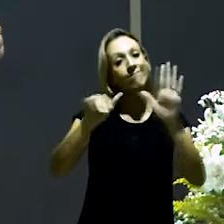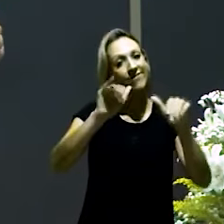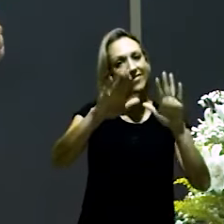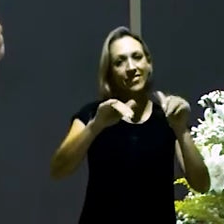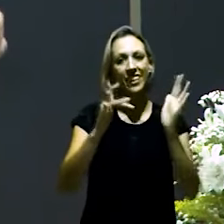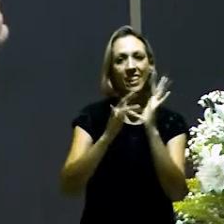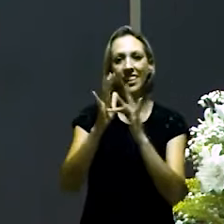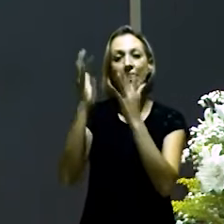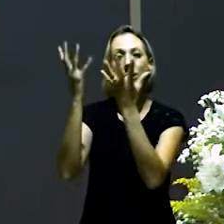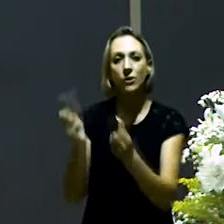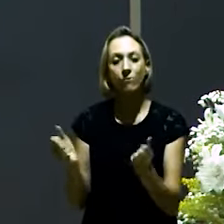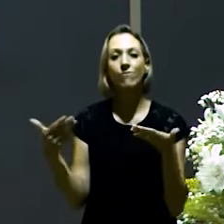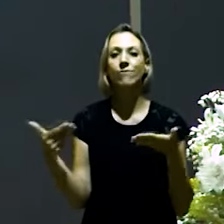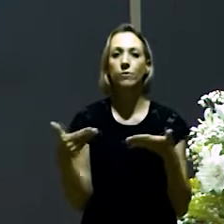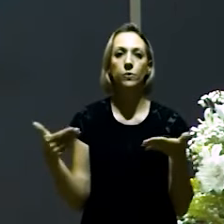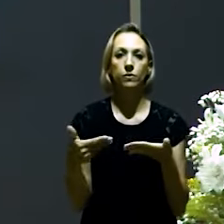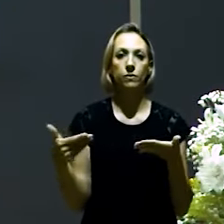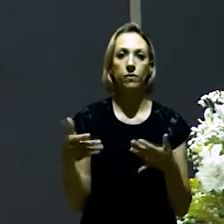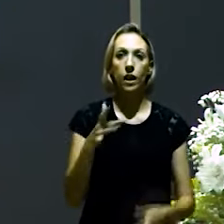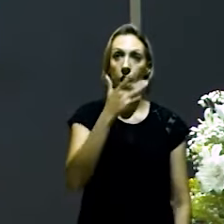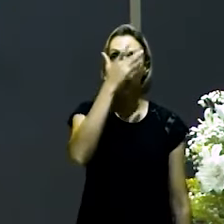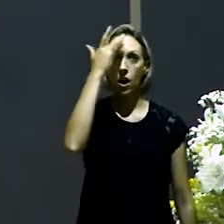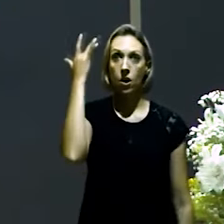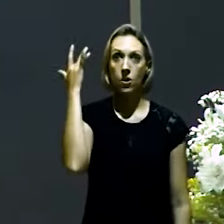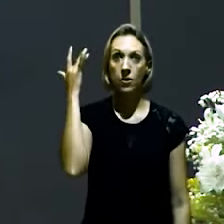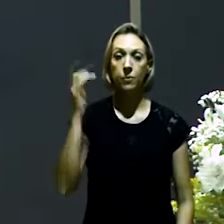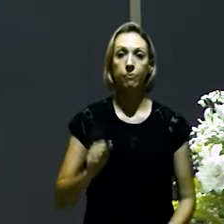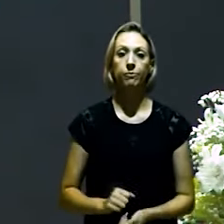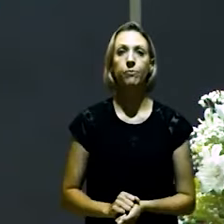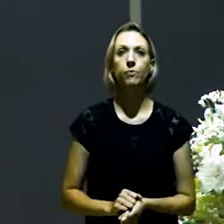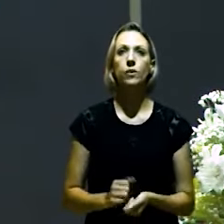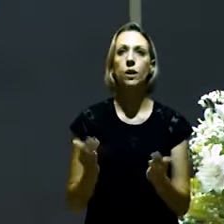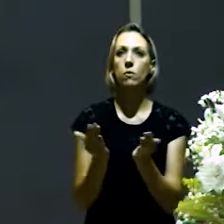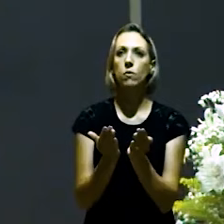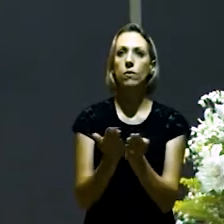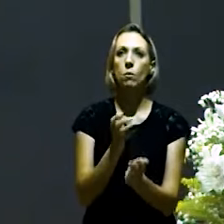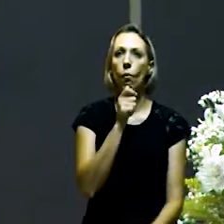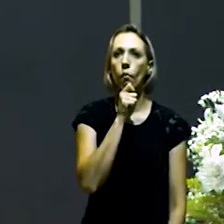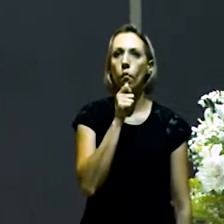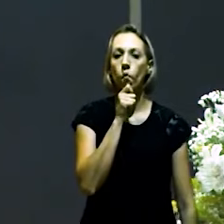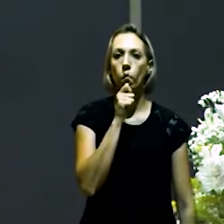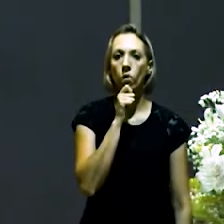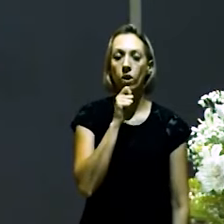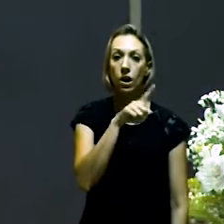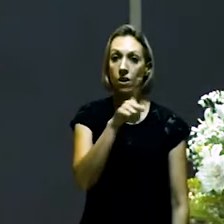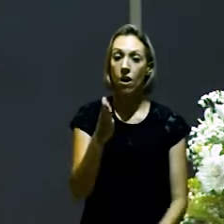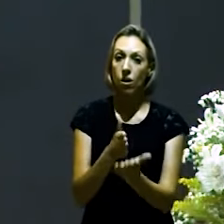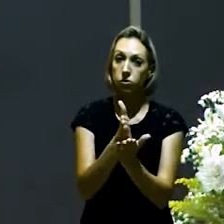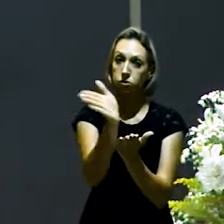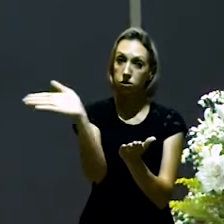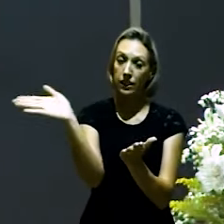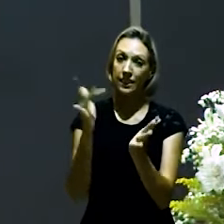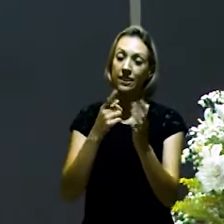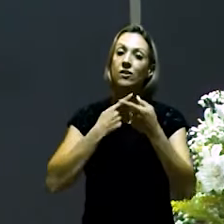agora. Se há alguém que ouviu essa palavra, você não é crente ou está afastado da igreja e quer se reconciliar, eu